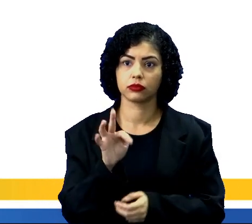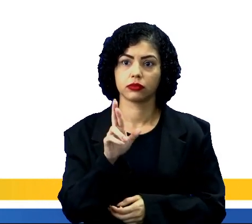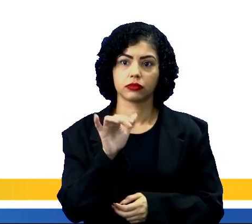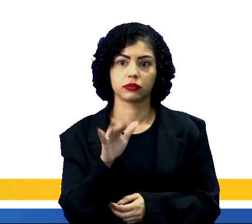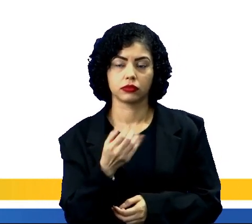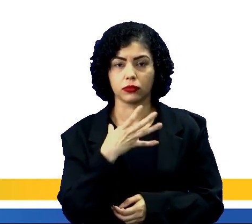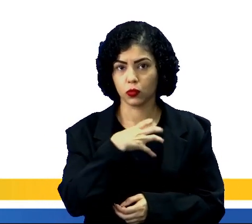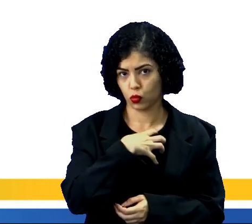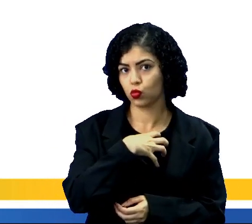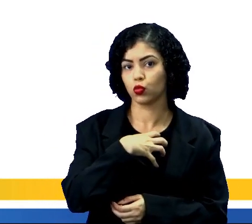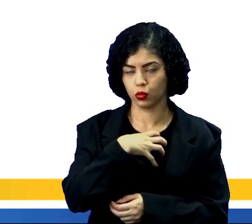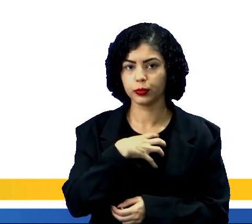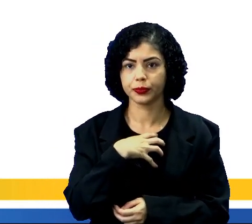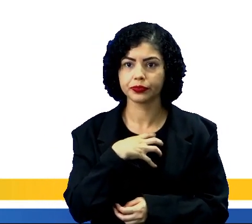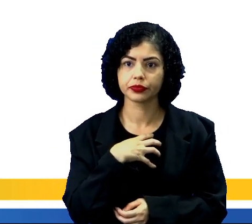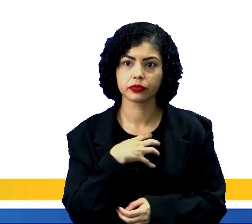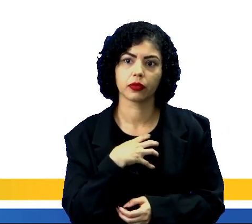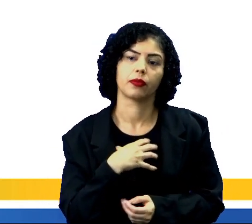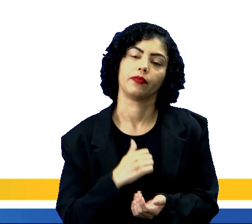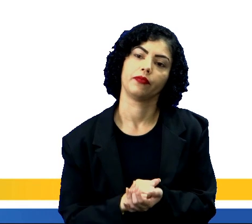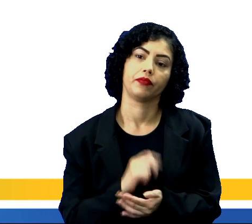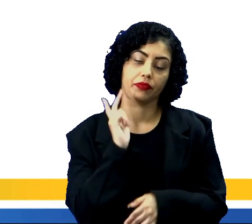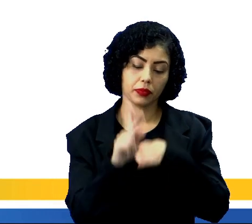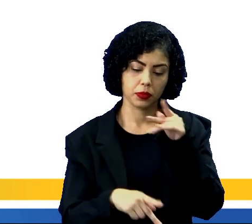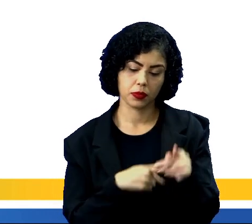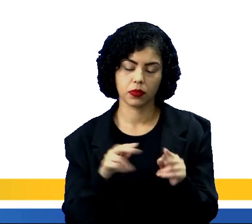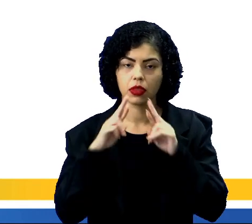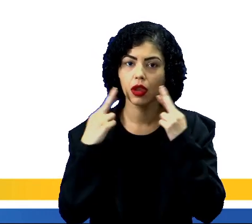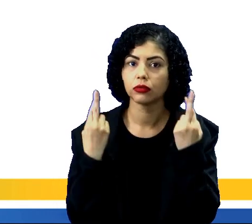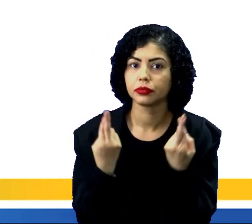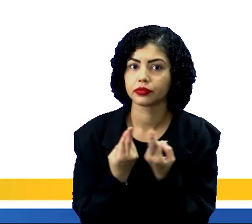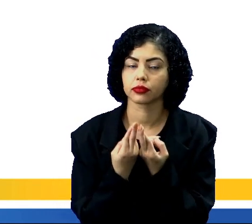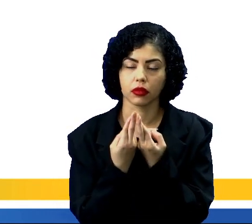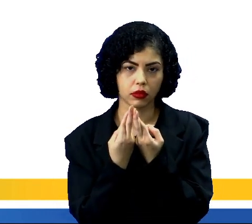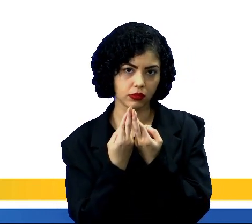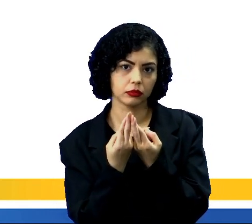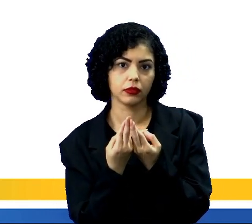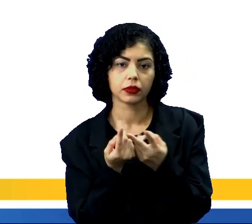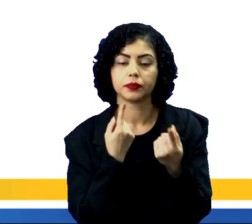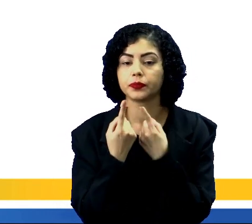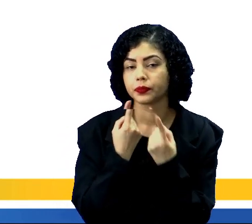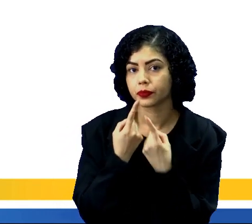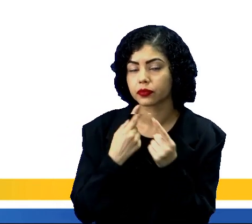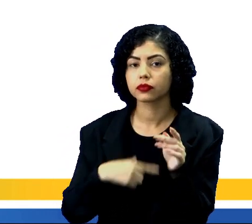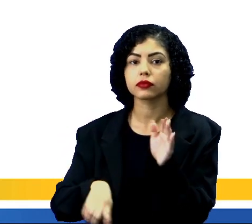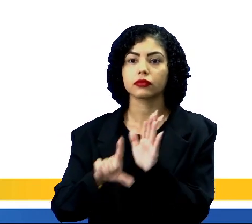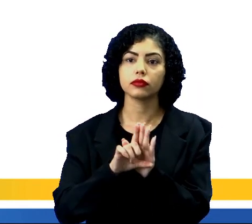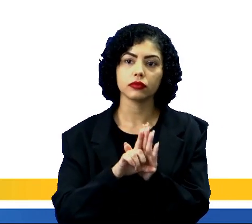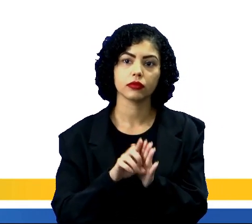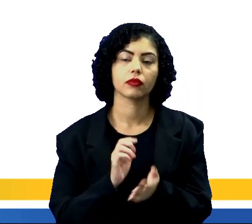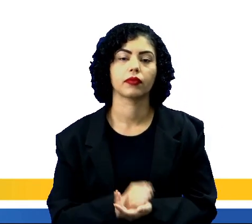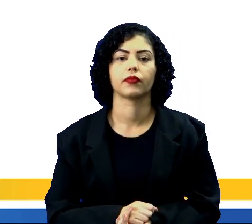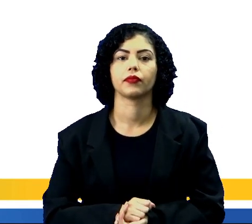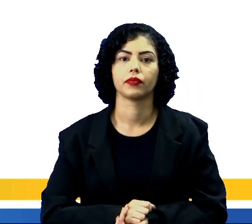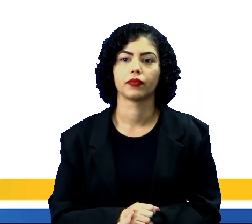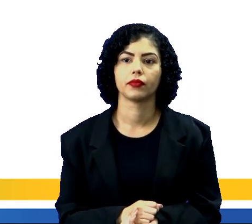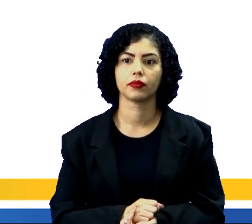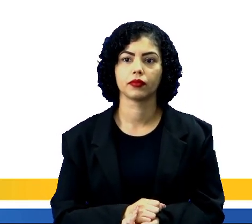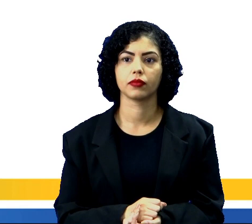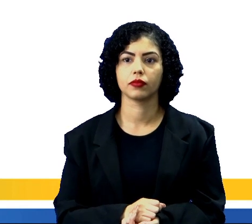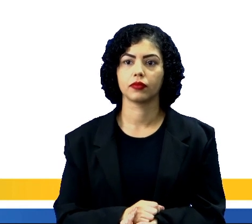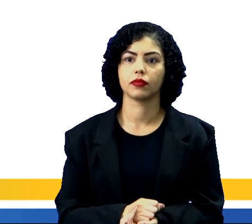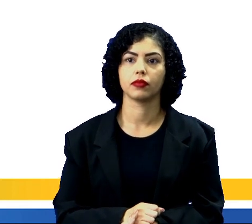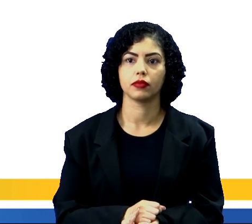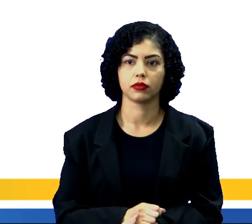Seria um momento em que esses membros do povo se reuniam para discutir as leis, né, e tomar também